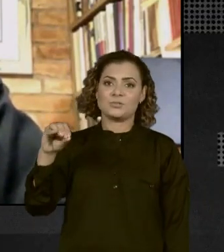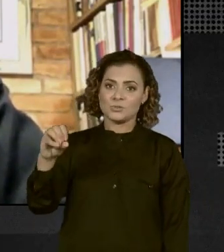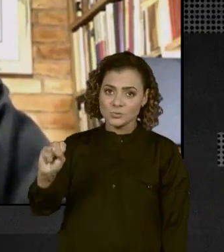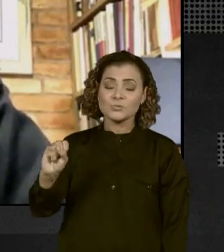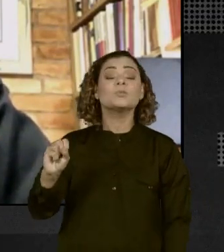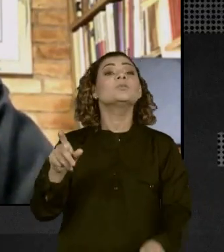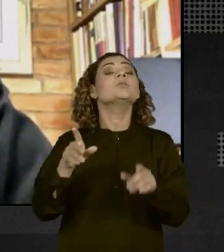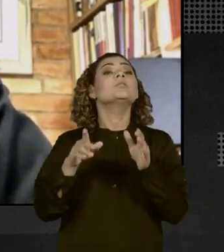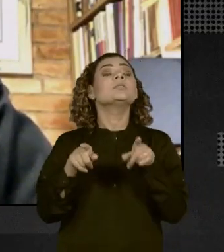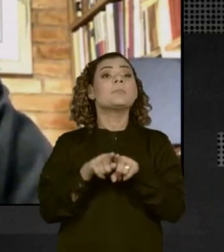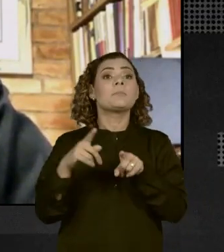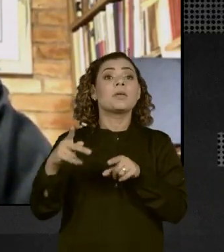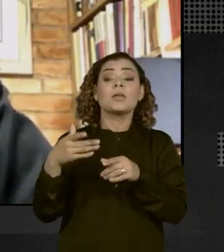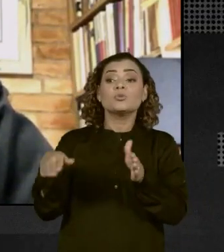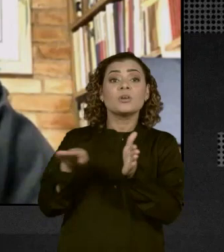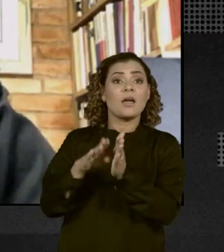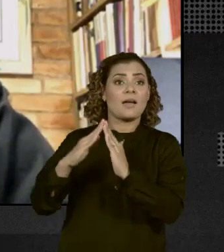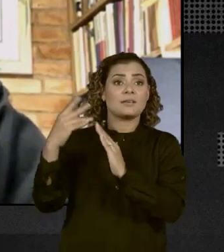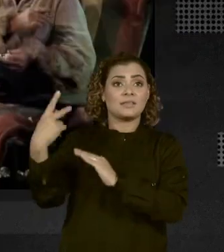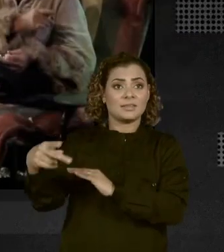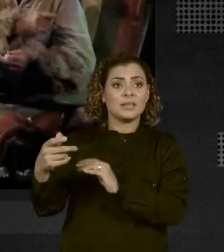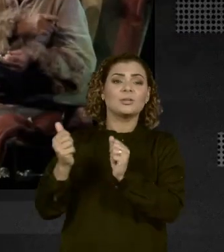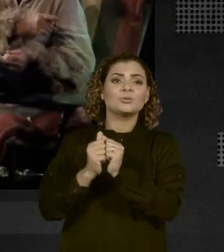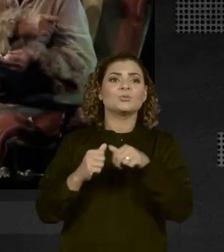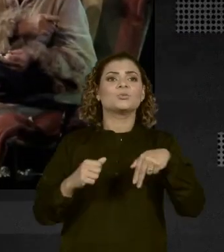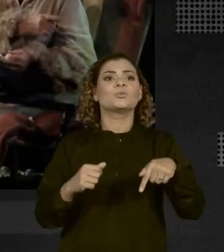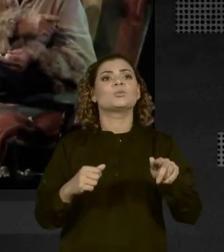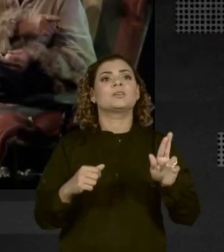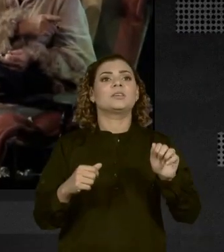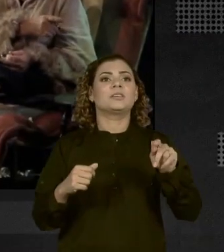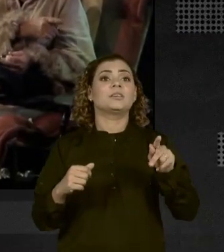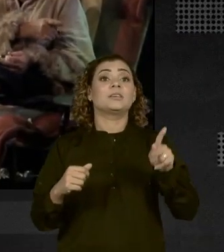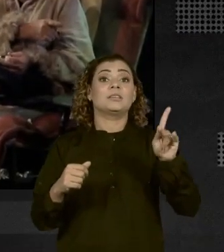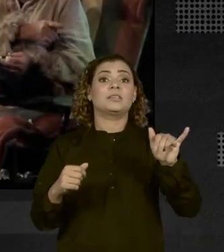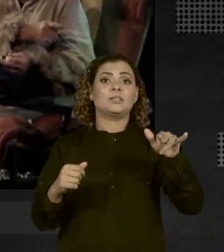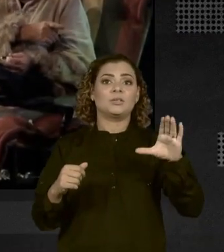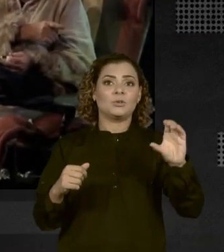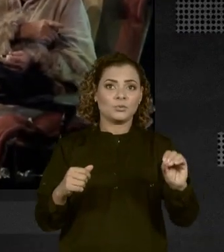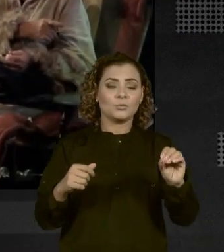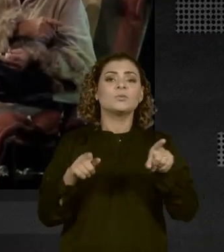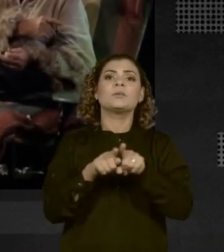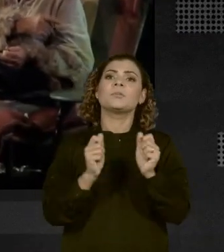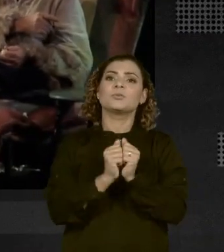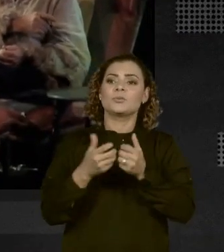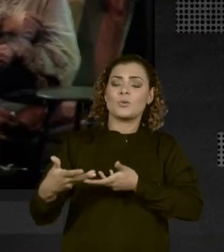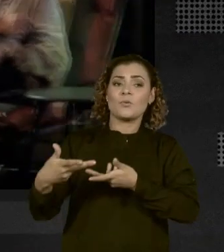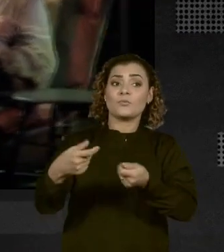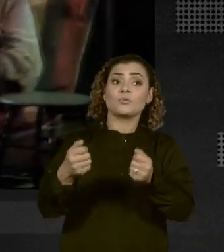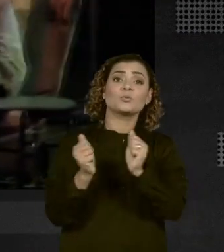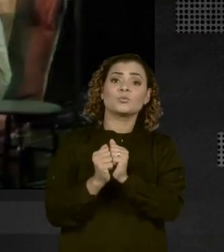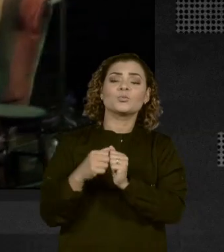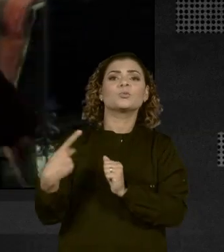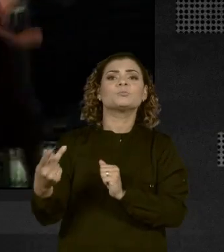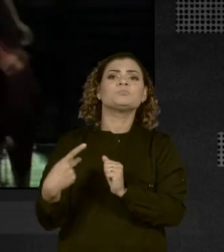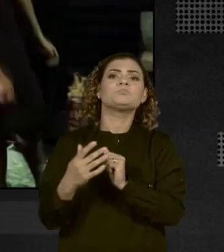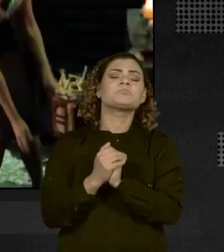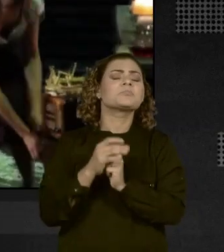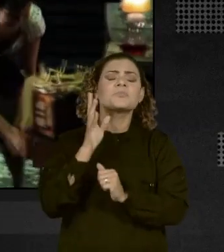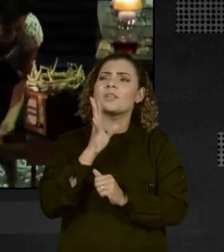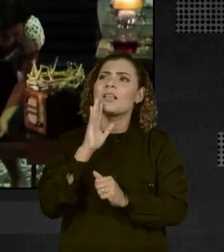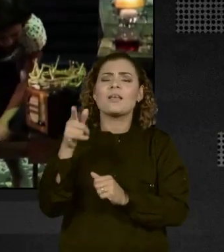teatro, que não tem mais condições de fazer, mas quer fazer, tal, e o camareiro que fica... O Tarcísio foi